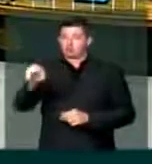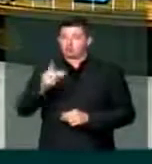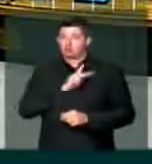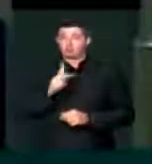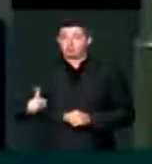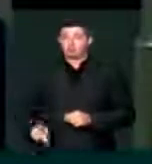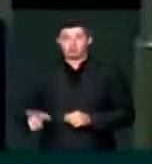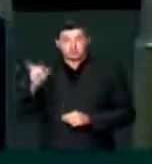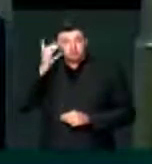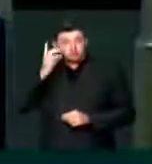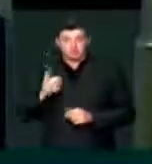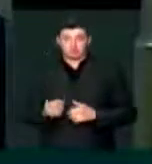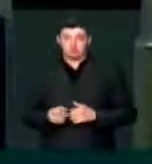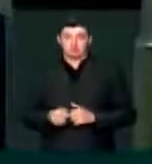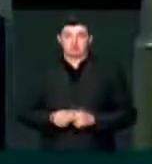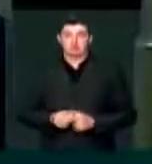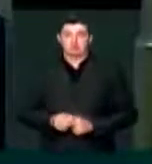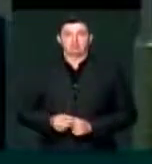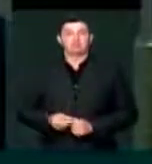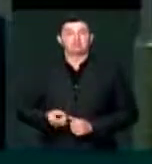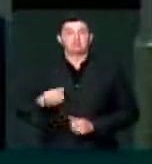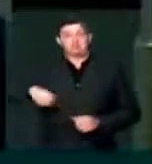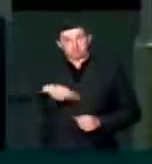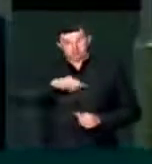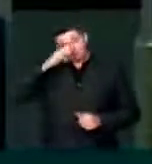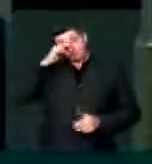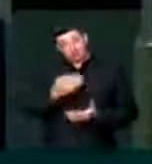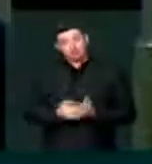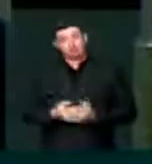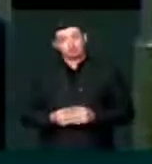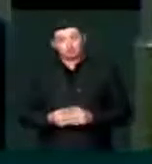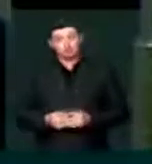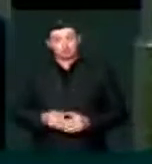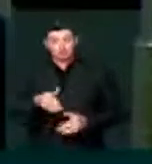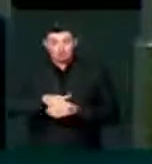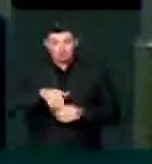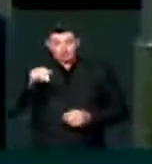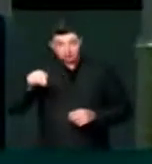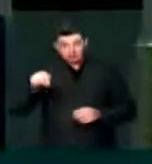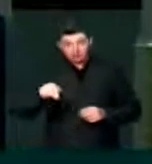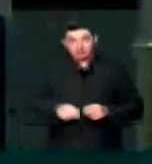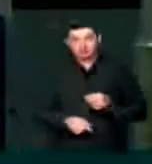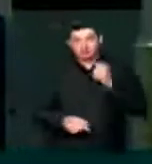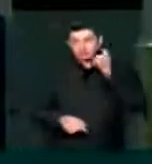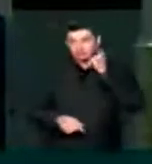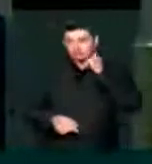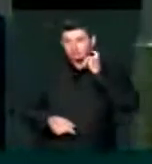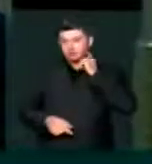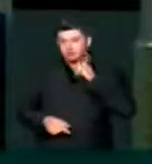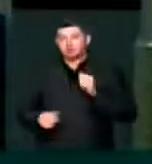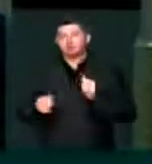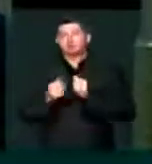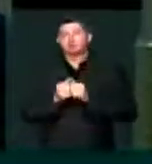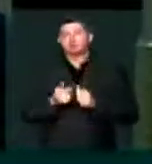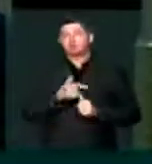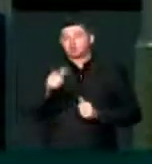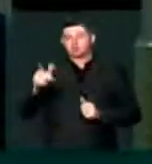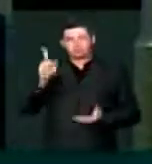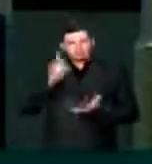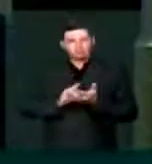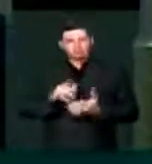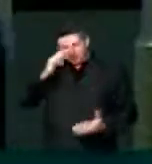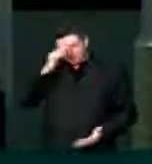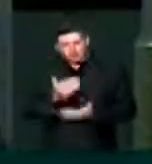na presidência Dilma Rousseff. E nós acreditamos que esses votos, juntamente com aqueles que